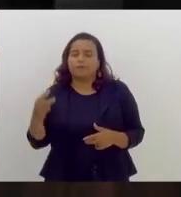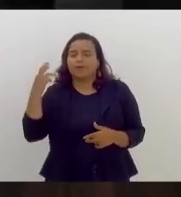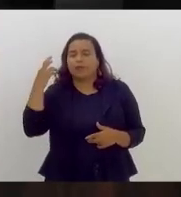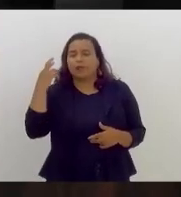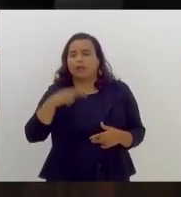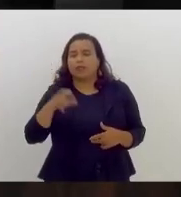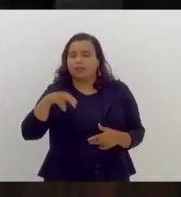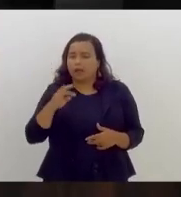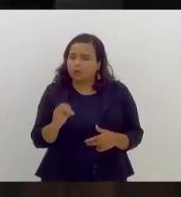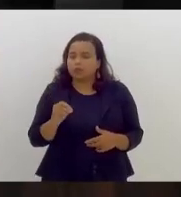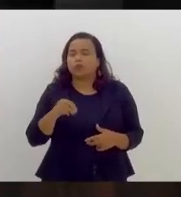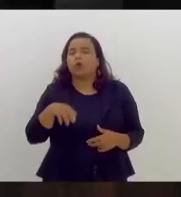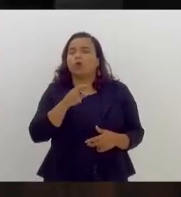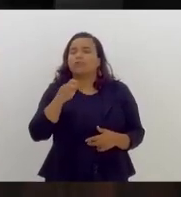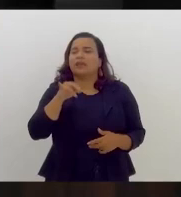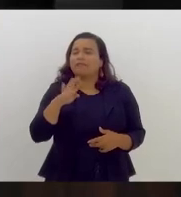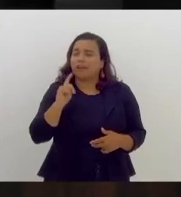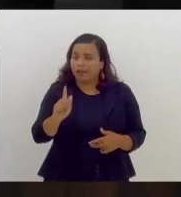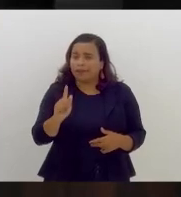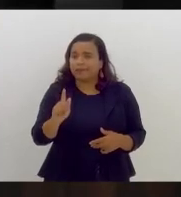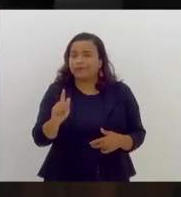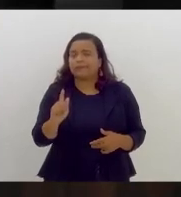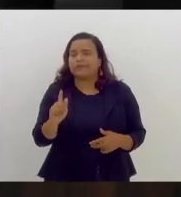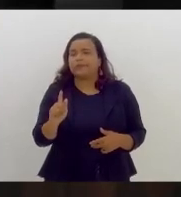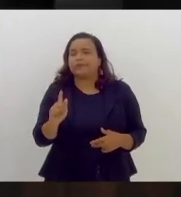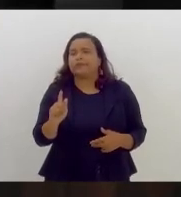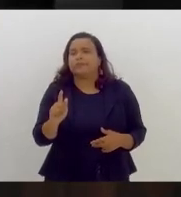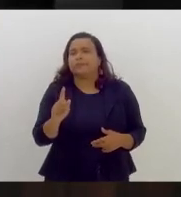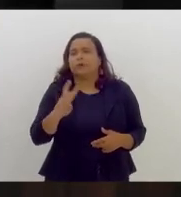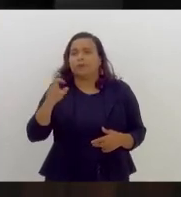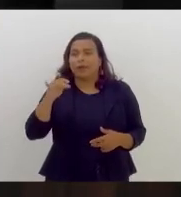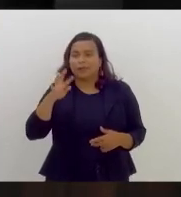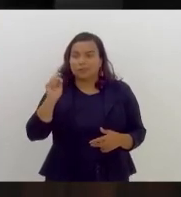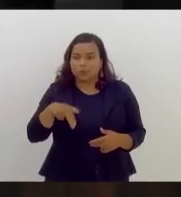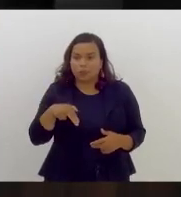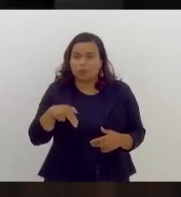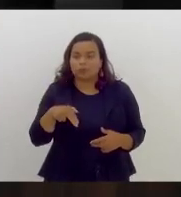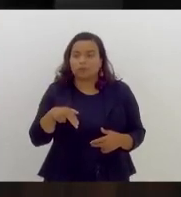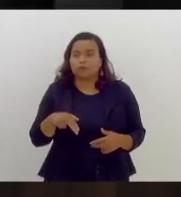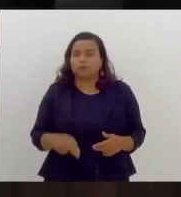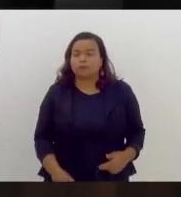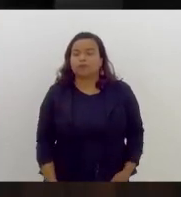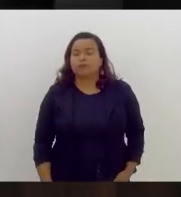Renato Zaca, Rosenberg Reis e Wellington José.